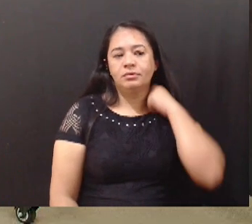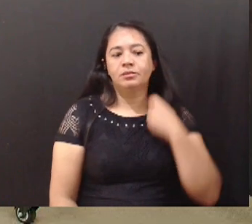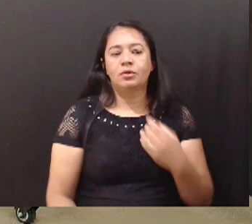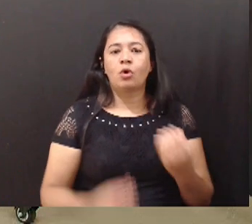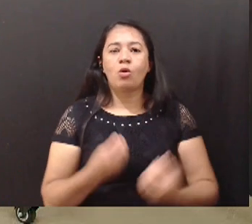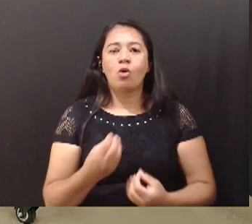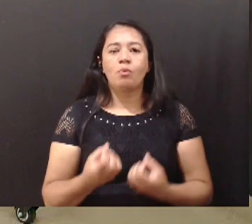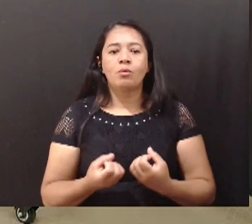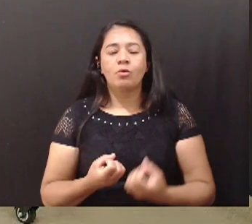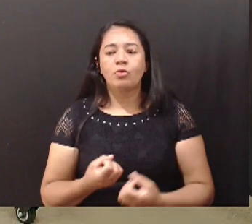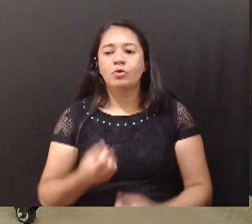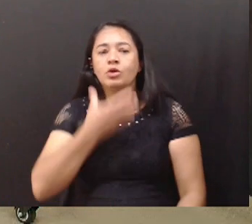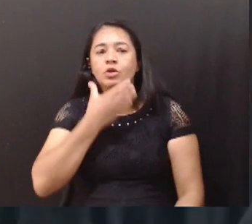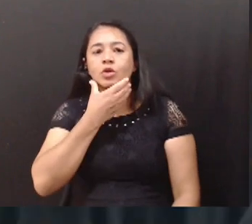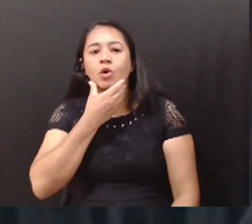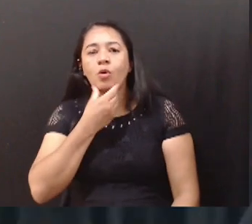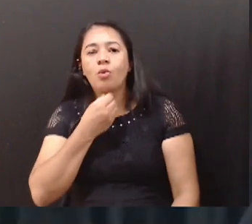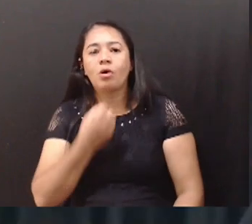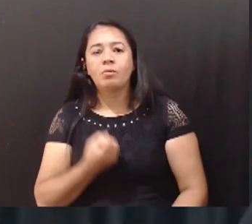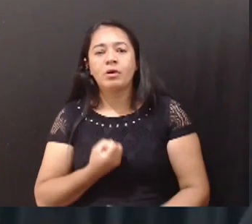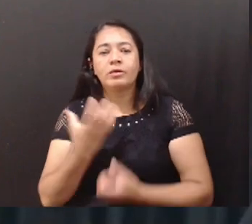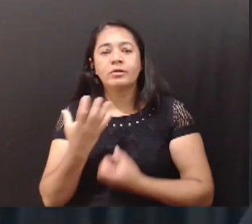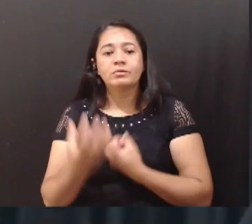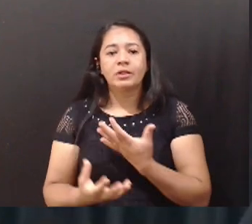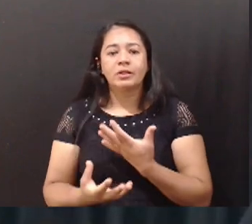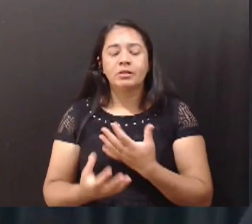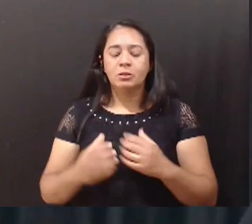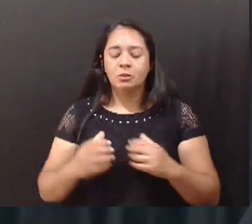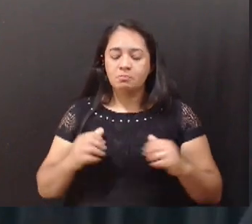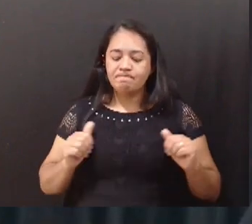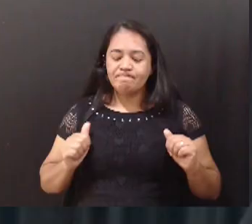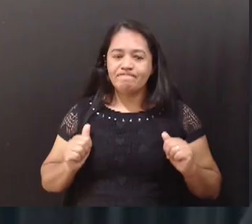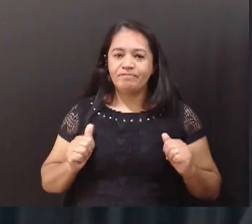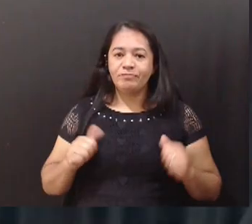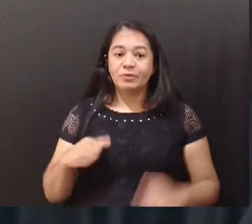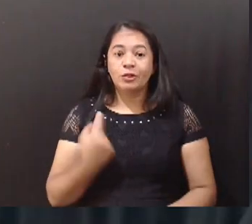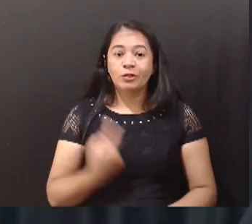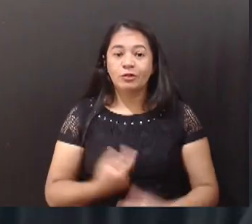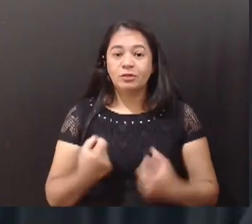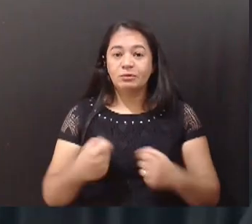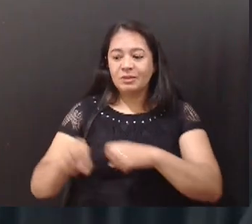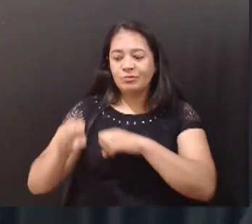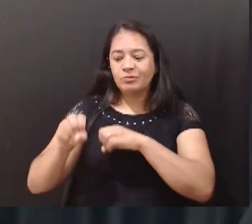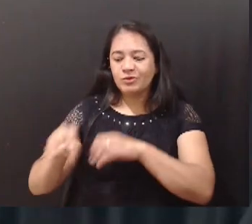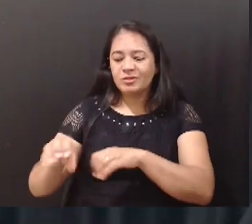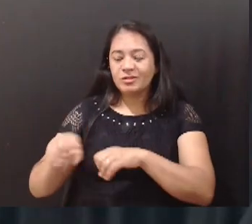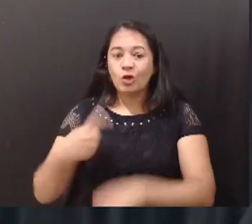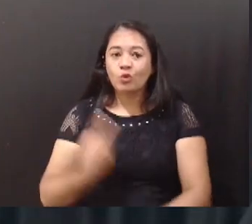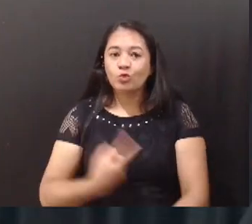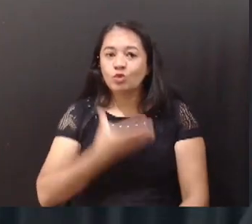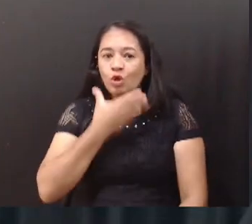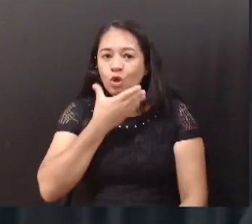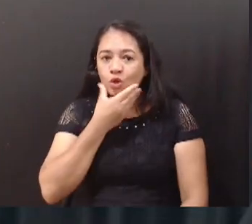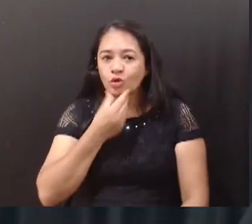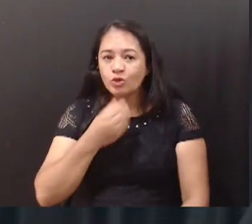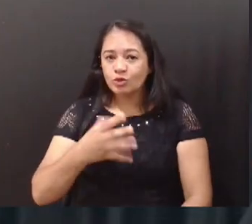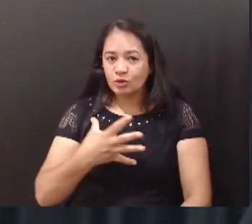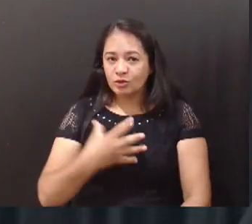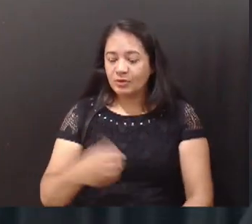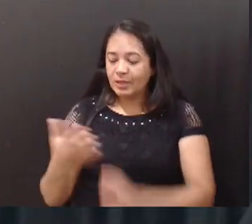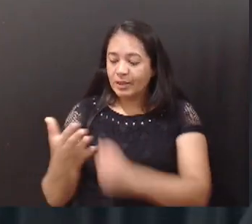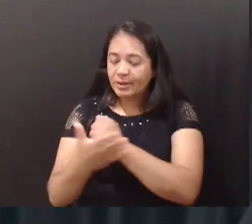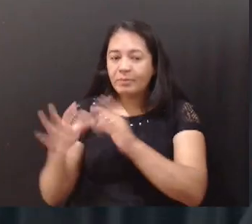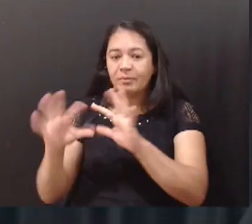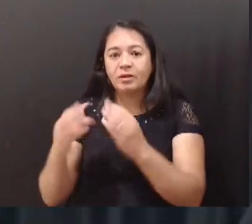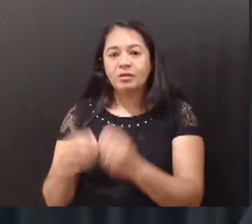fecha. Fecha. Então a gente precisa ensinar os nossos meninos, lá na base da família, que eles